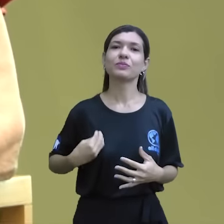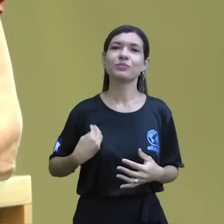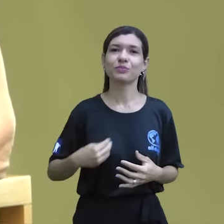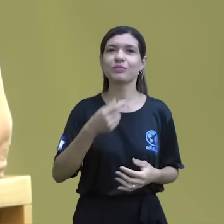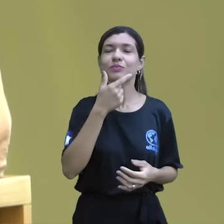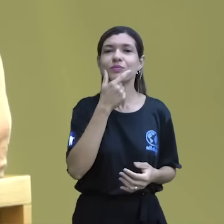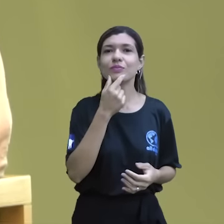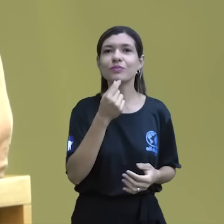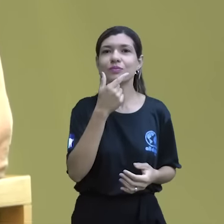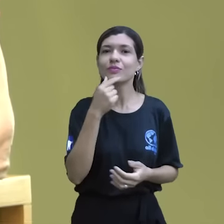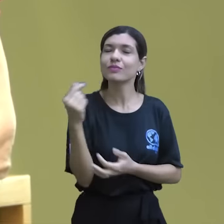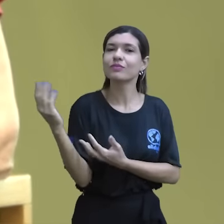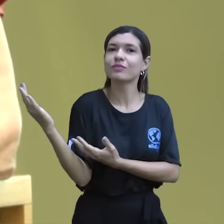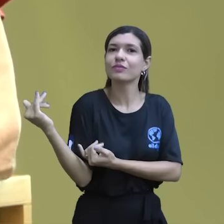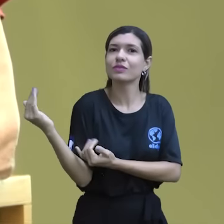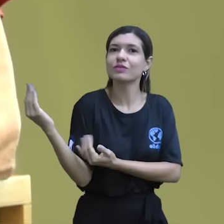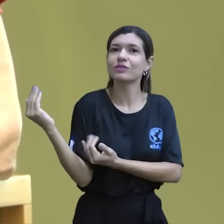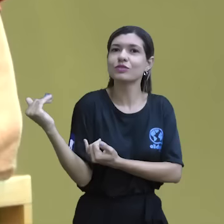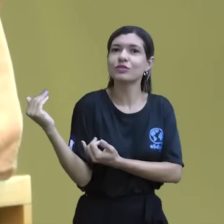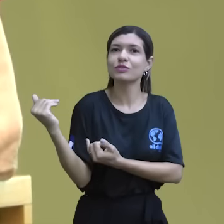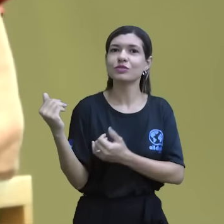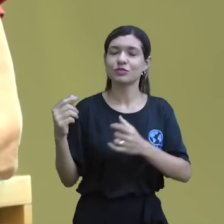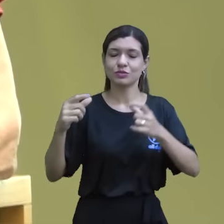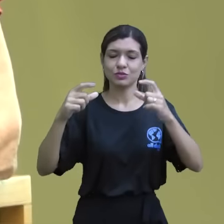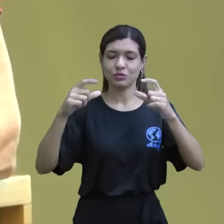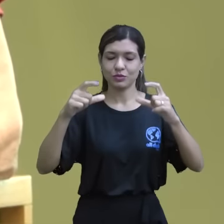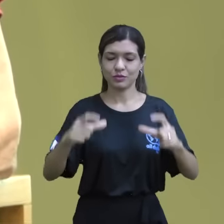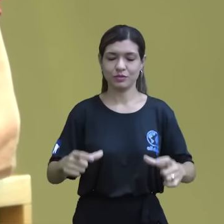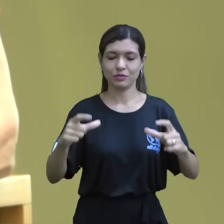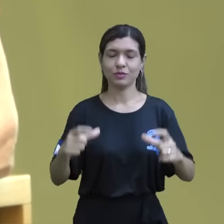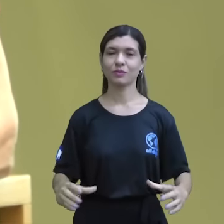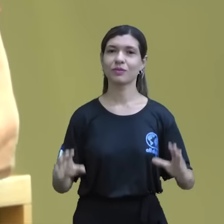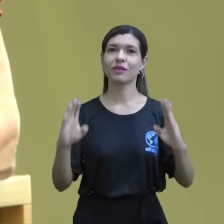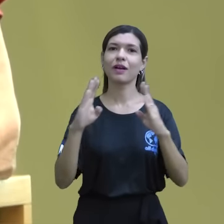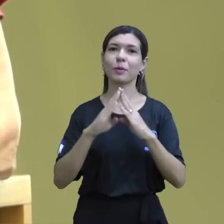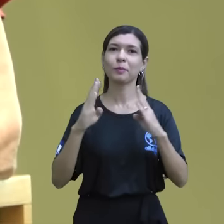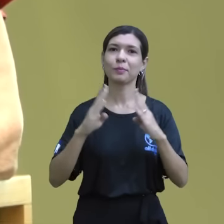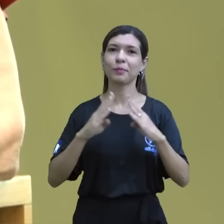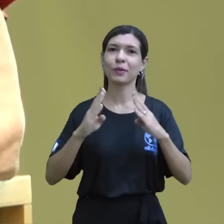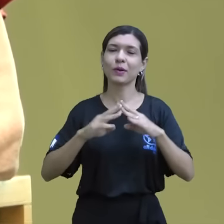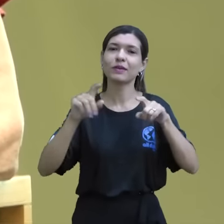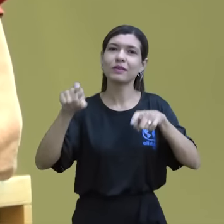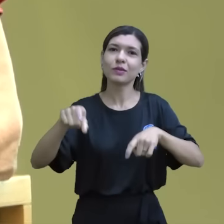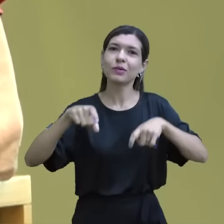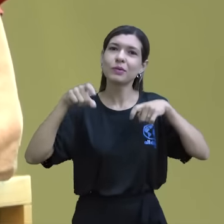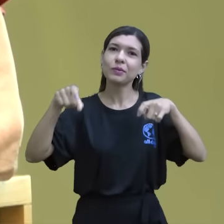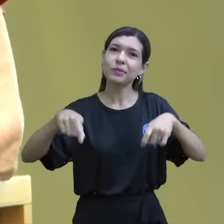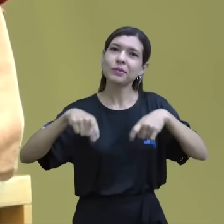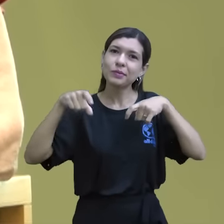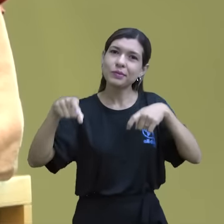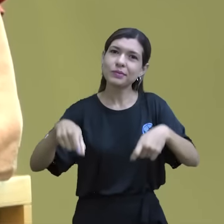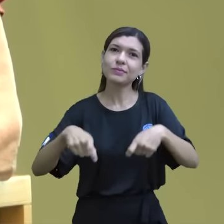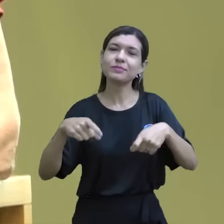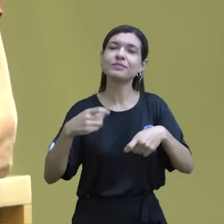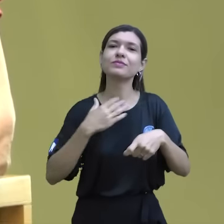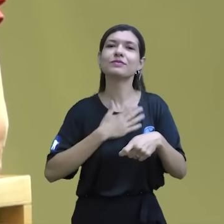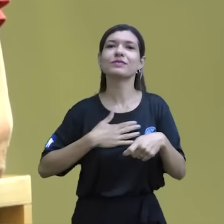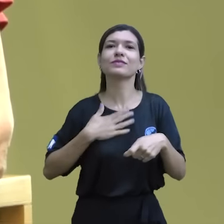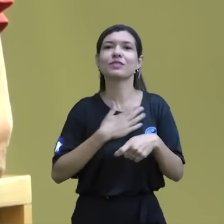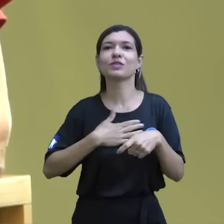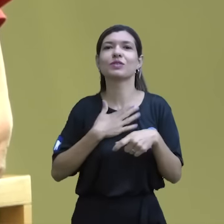política, toda, as trocas. Então, um é chefe de outro, tem o delegado. O